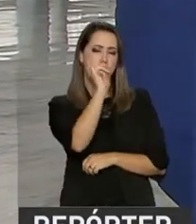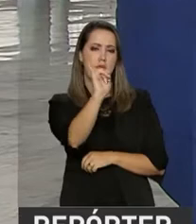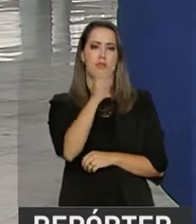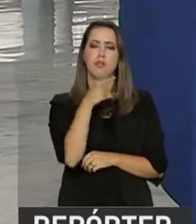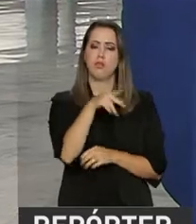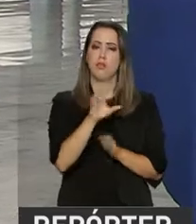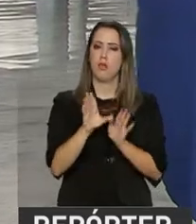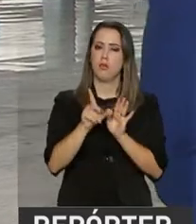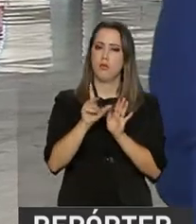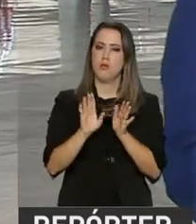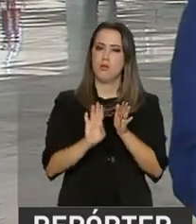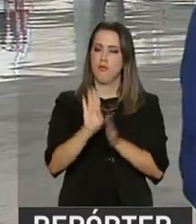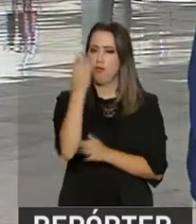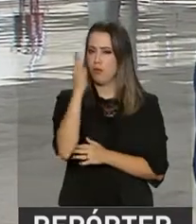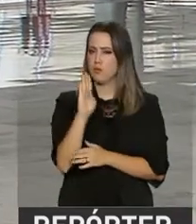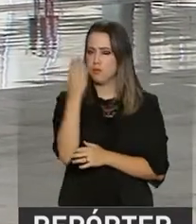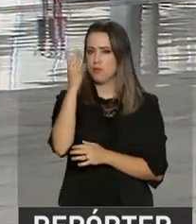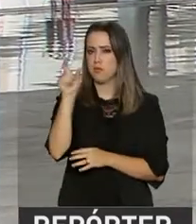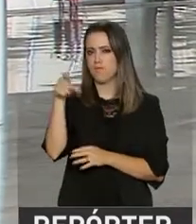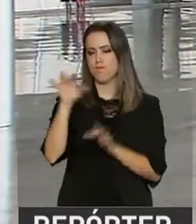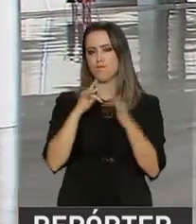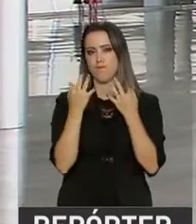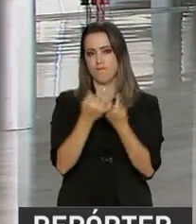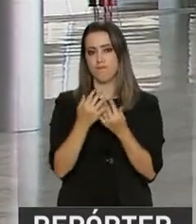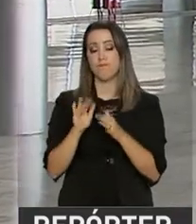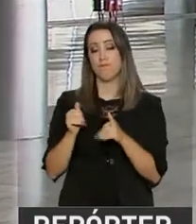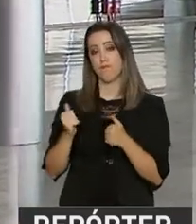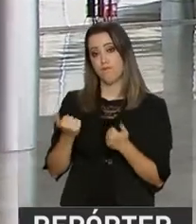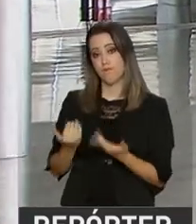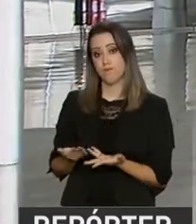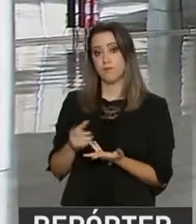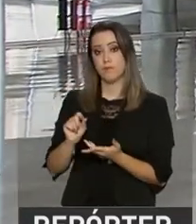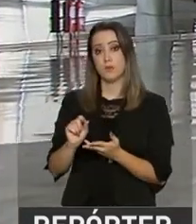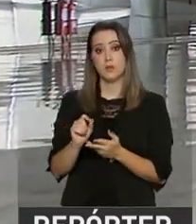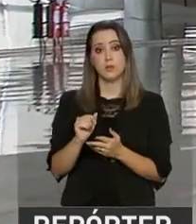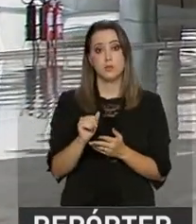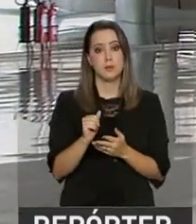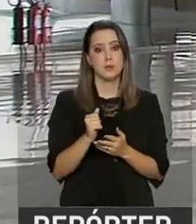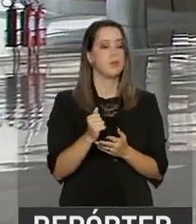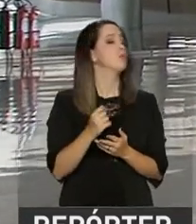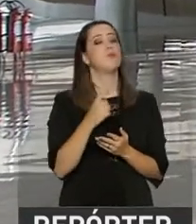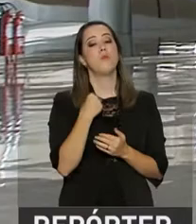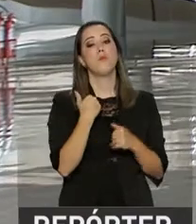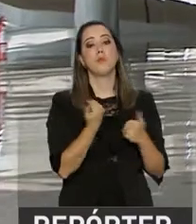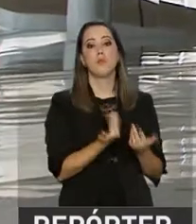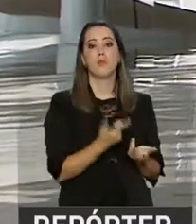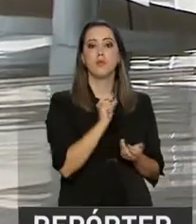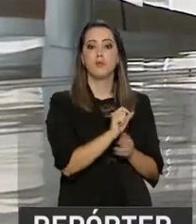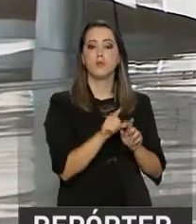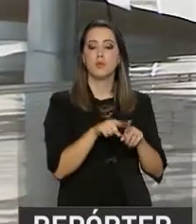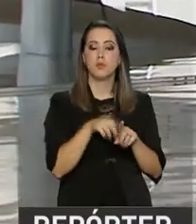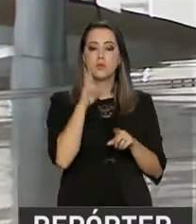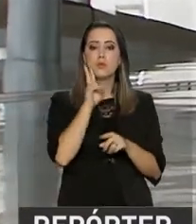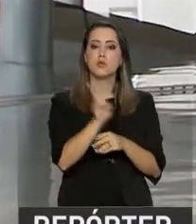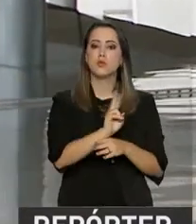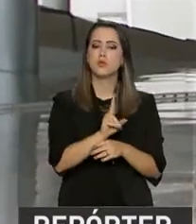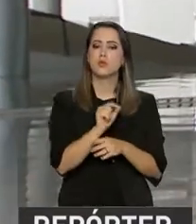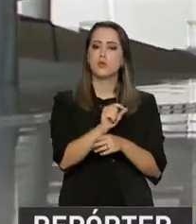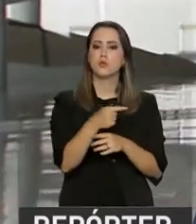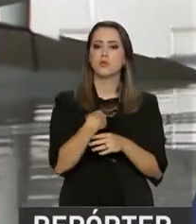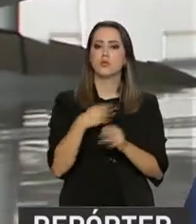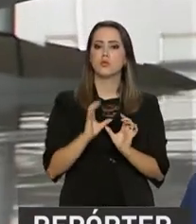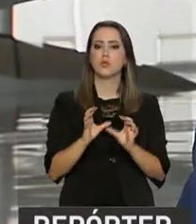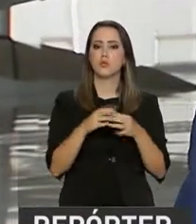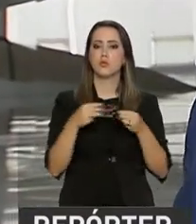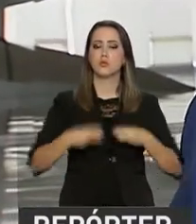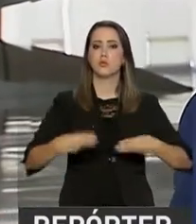no Bolsa Família? Bem, a auditoria da CGU, ela confirmou dados do pente fino que o Ministério do